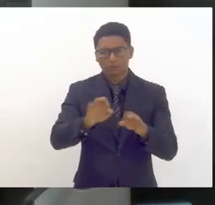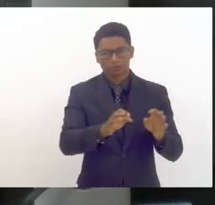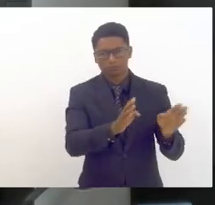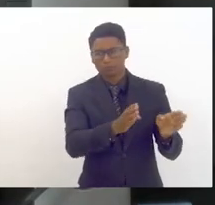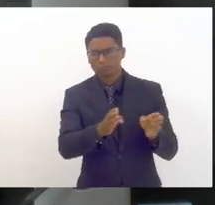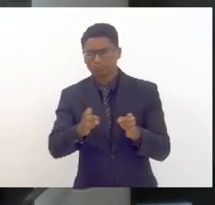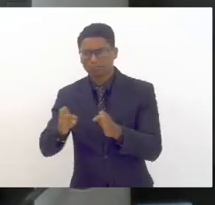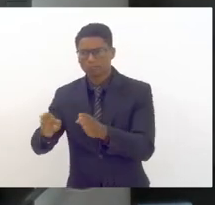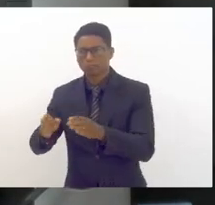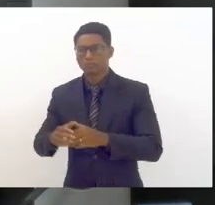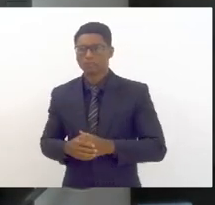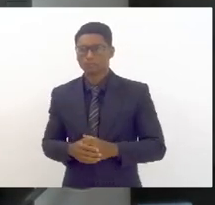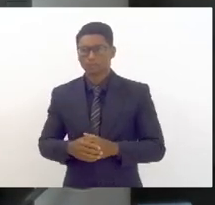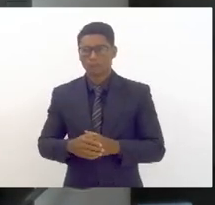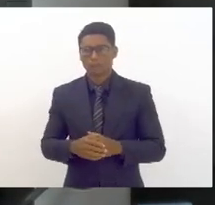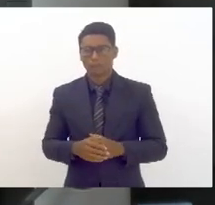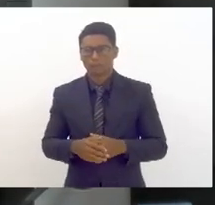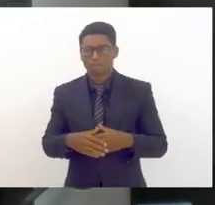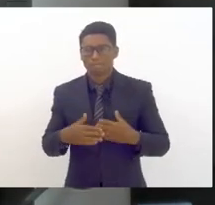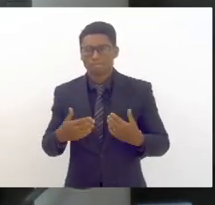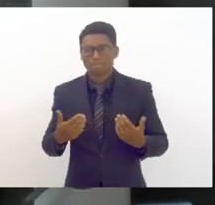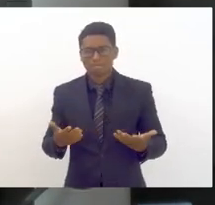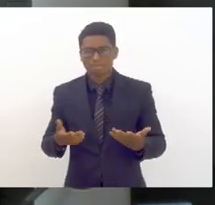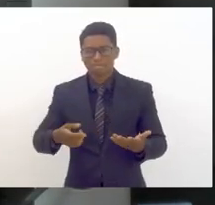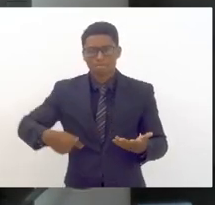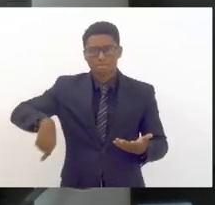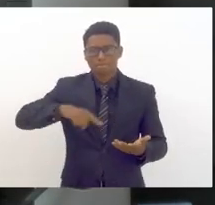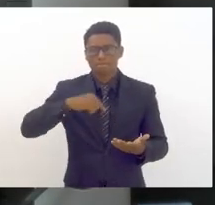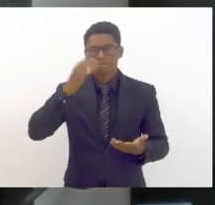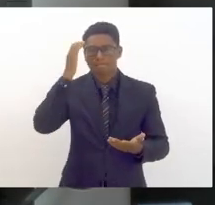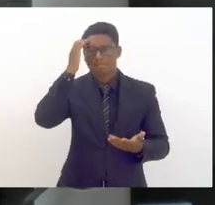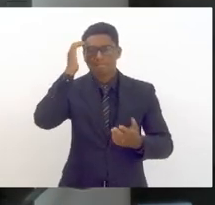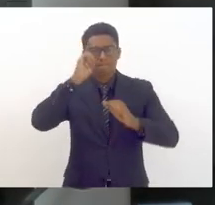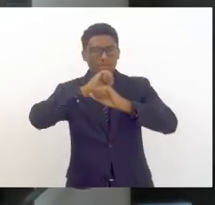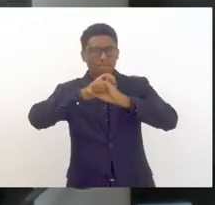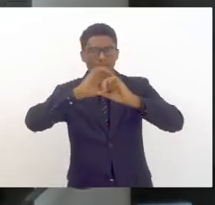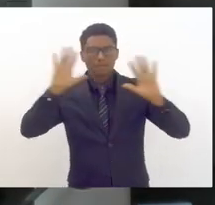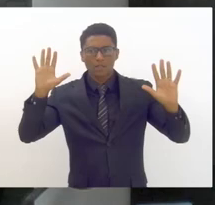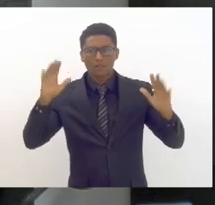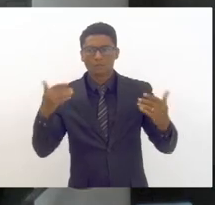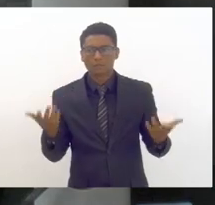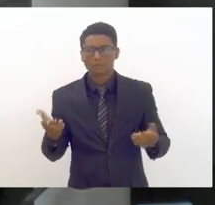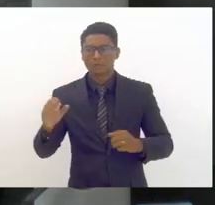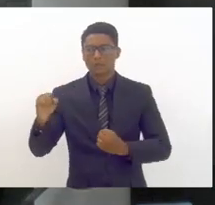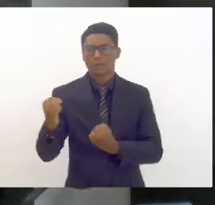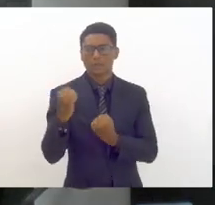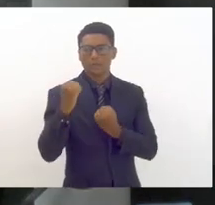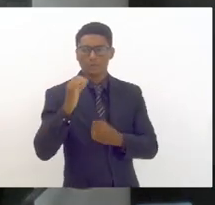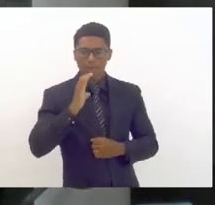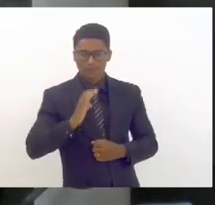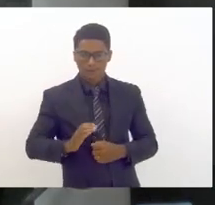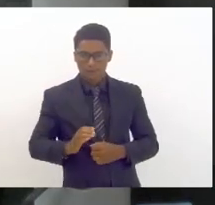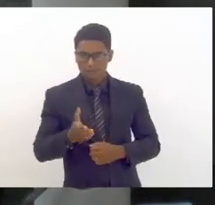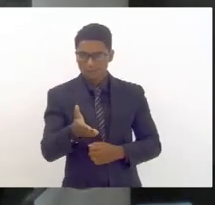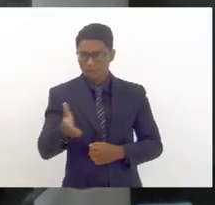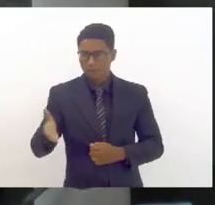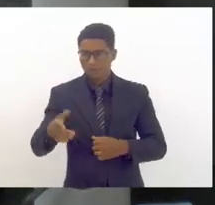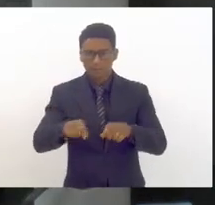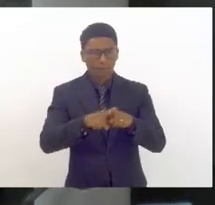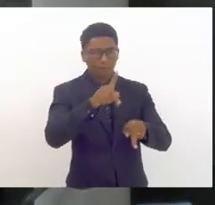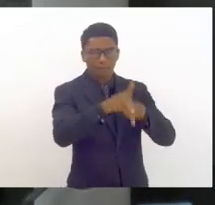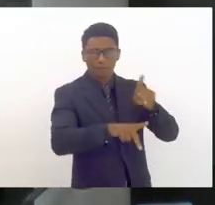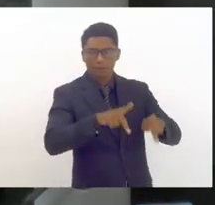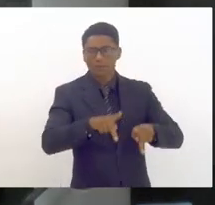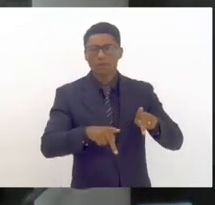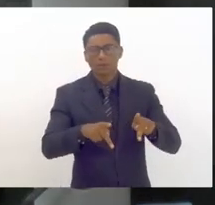daqui com isso, não é, mais claro, é, entregar isso para as defesas civis e a população num